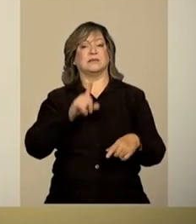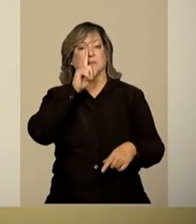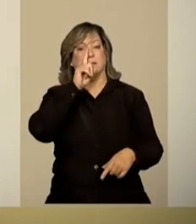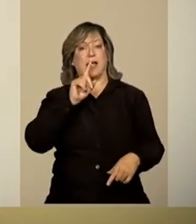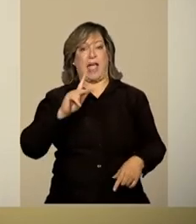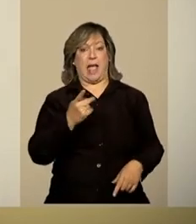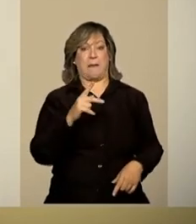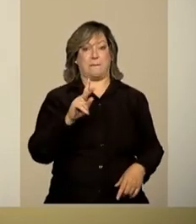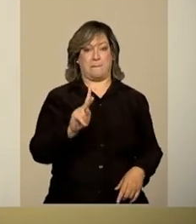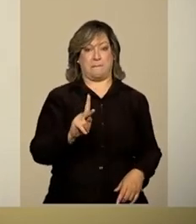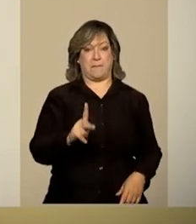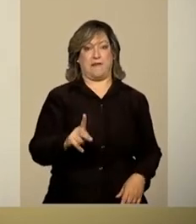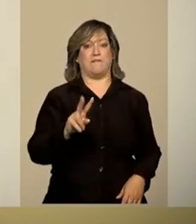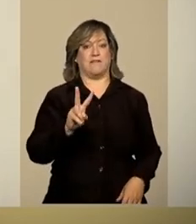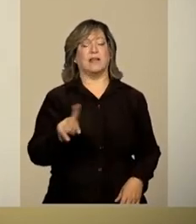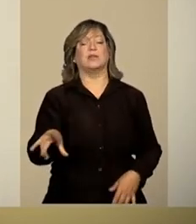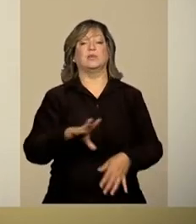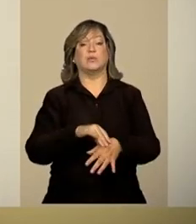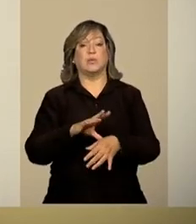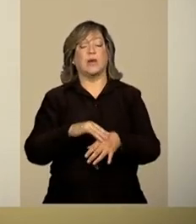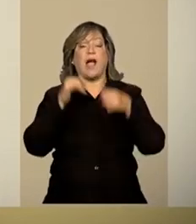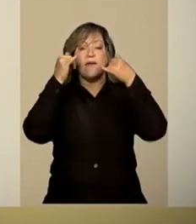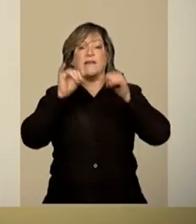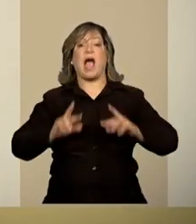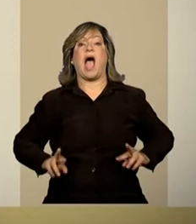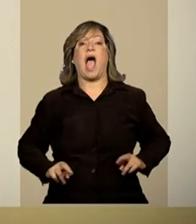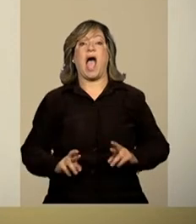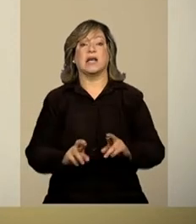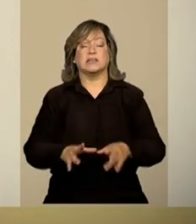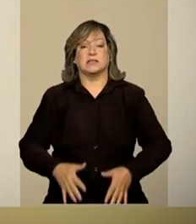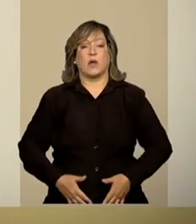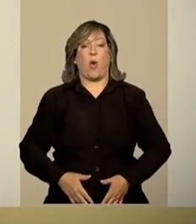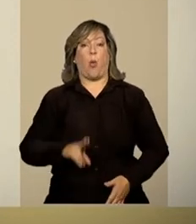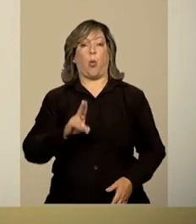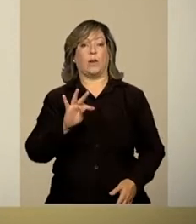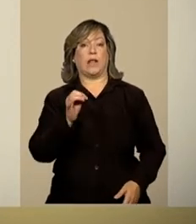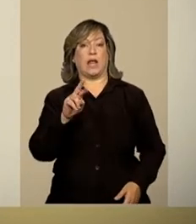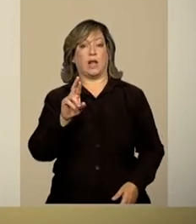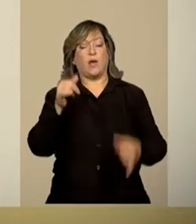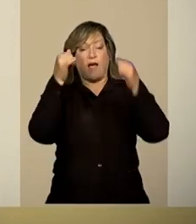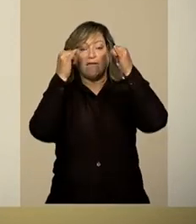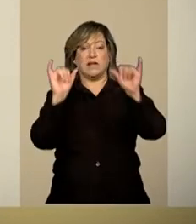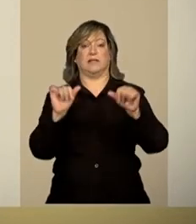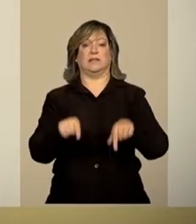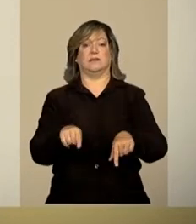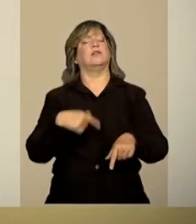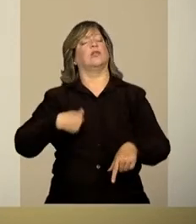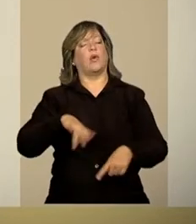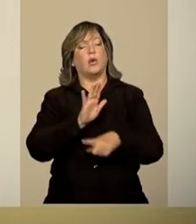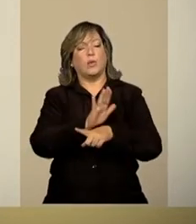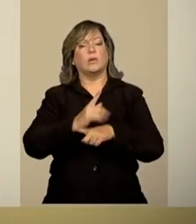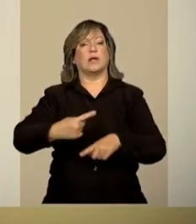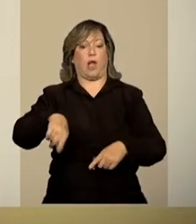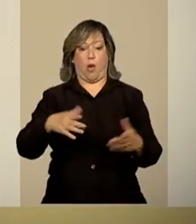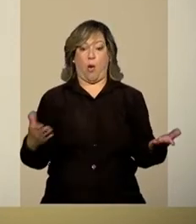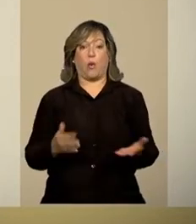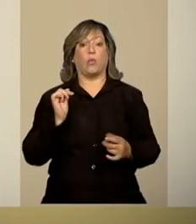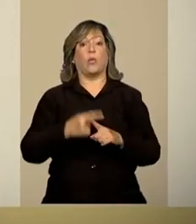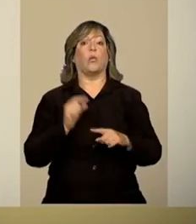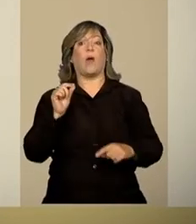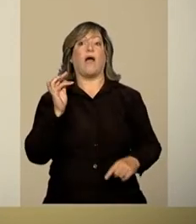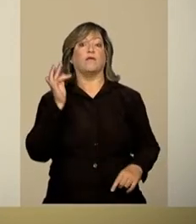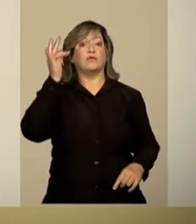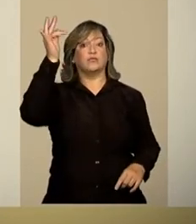responsável por 90 porcento dos casos de câncer de colo de útero no Brasil Vamos cuidar delas hoje